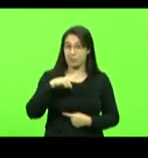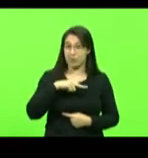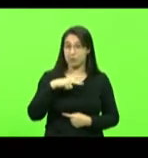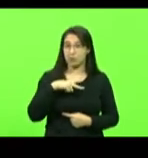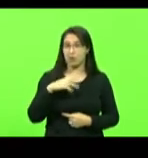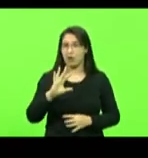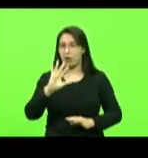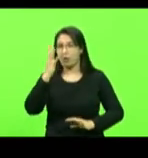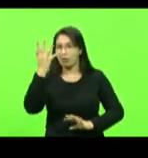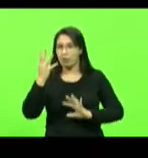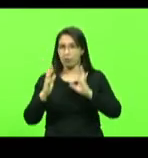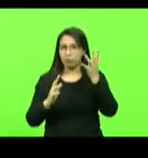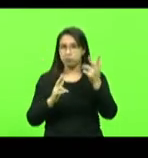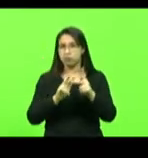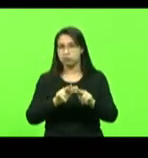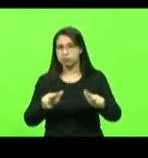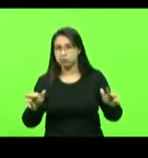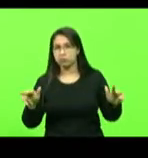si,